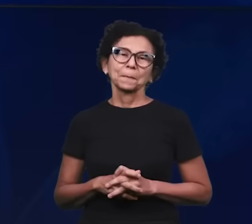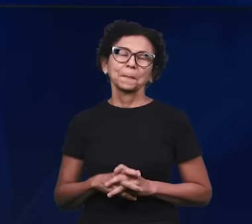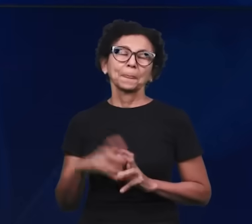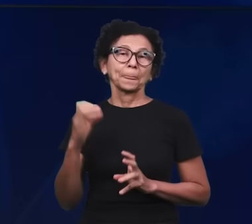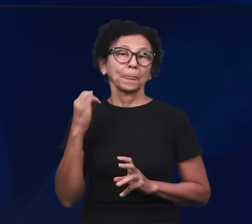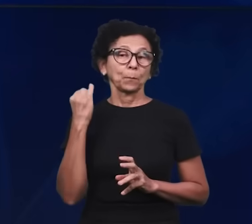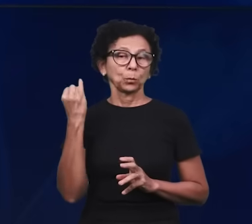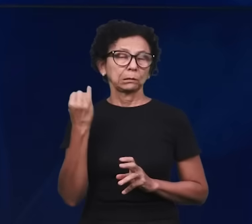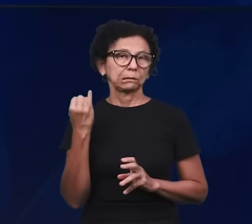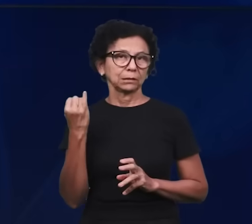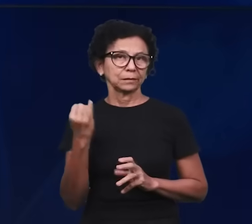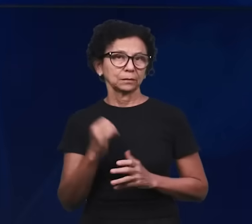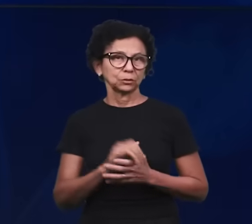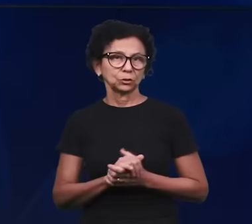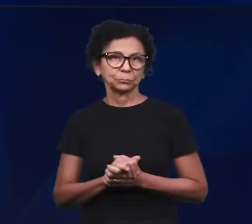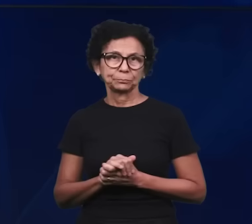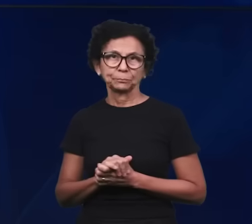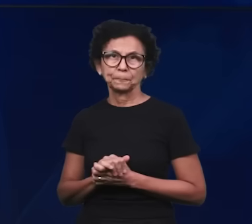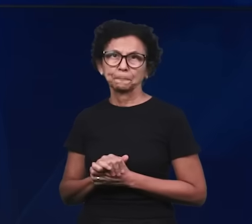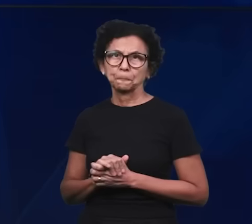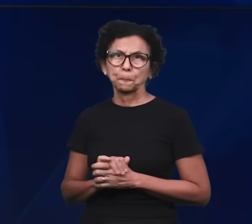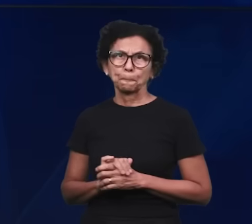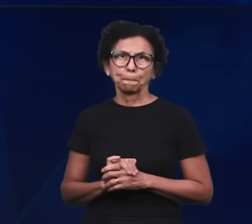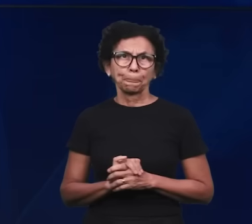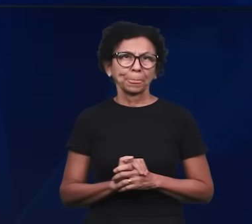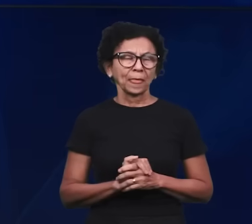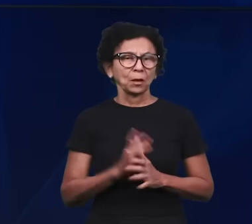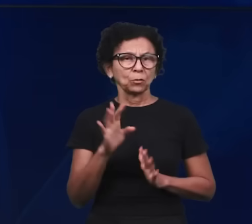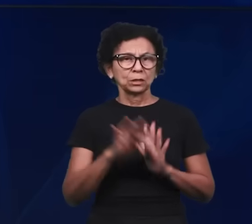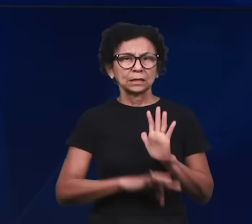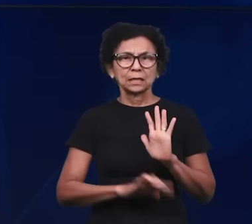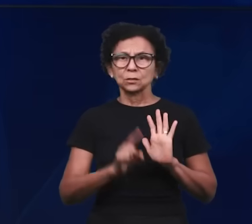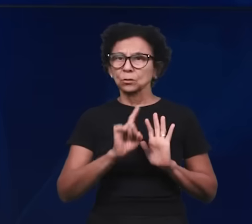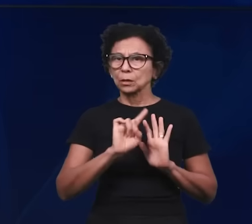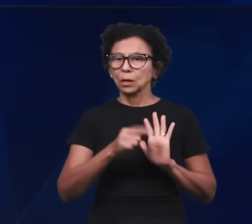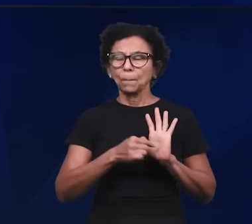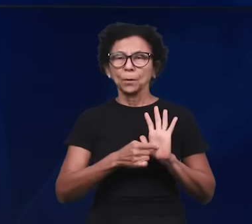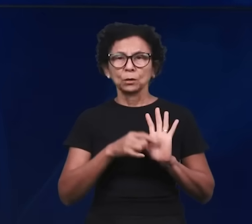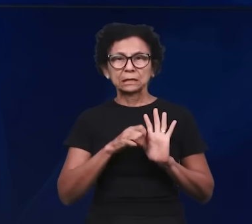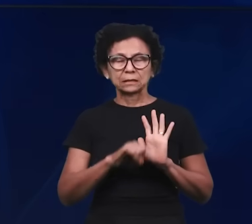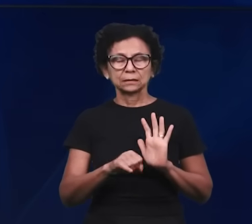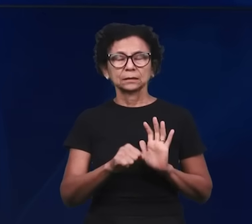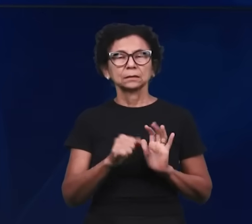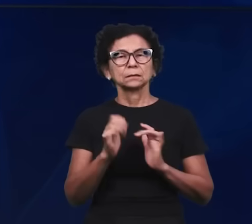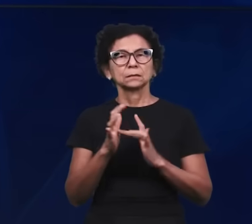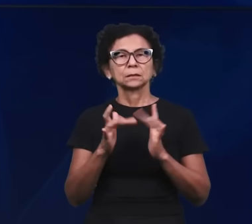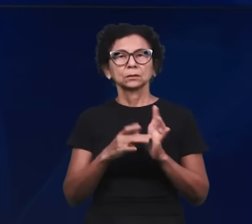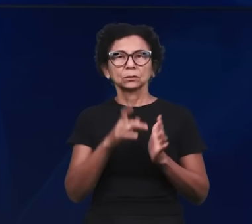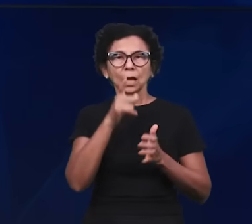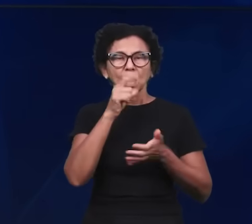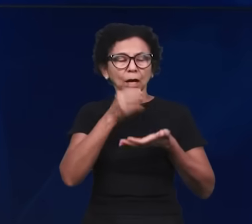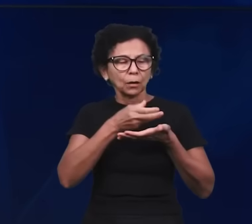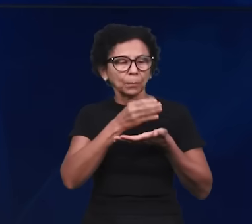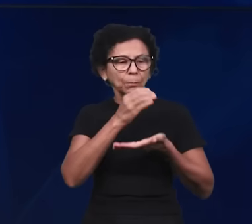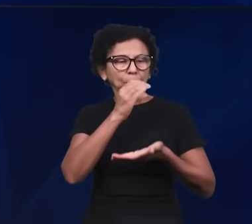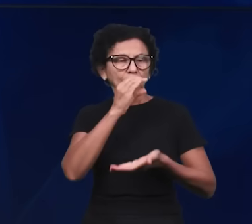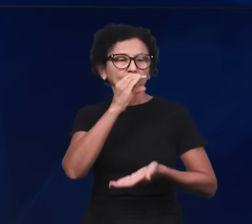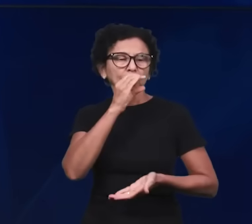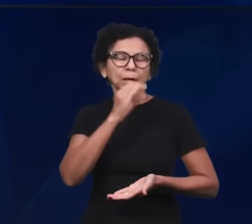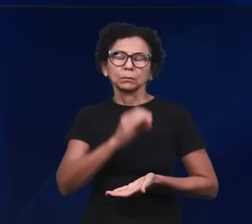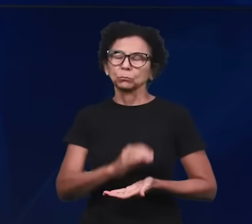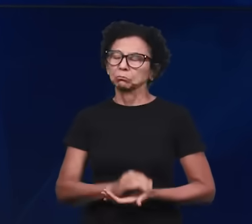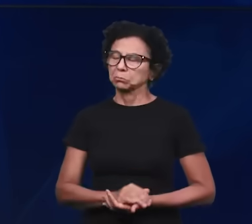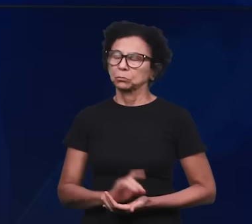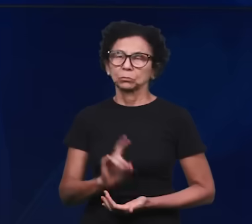é muito importante, que Jesus não bebeu a água, o texto não fala se ele bebeu a água. E outra coisa, os discípulos chegaram com a comida